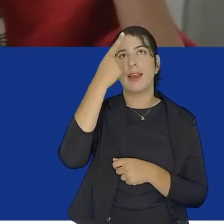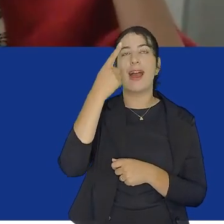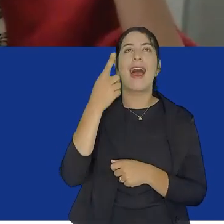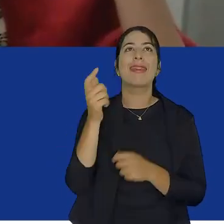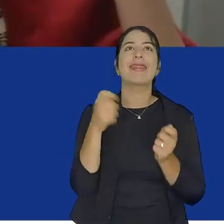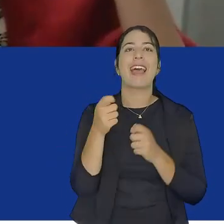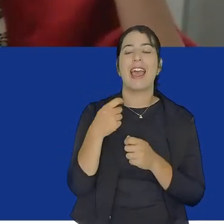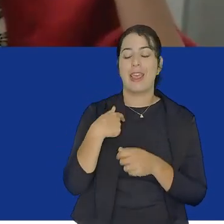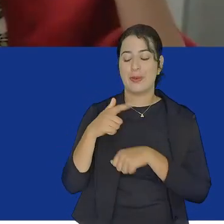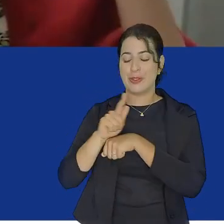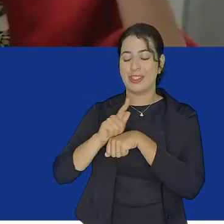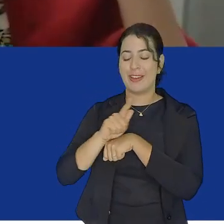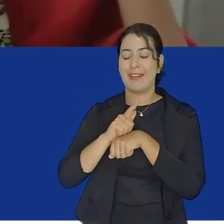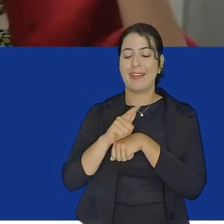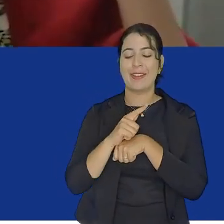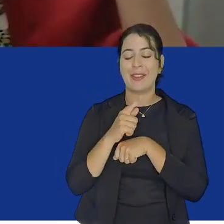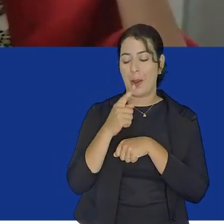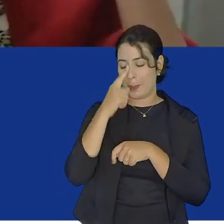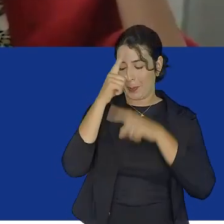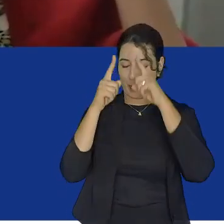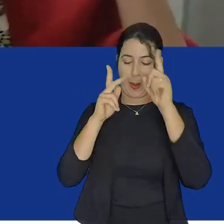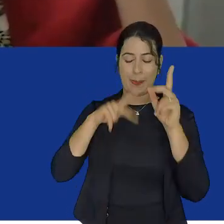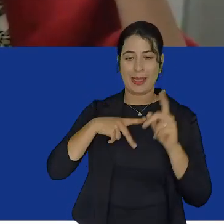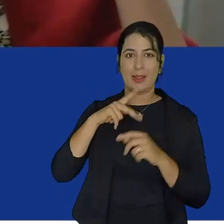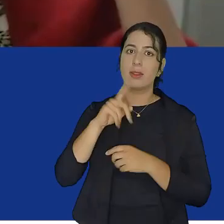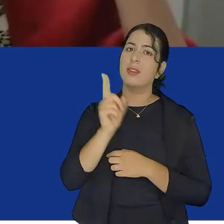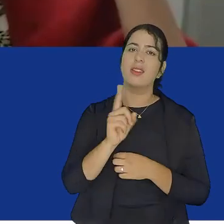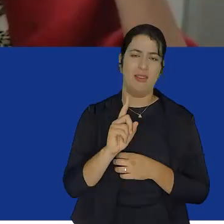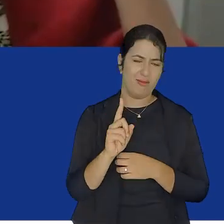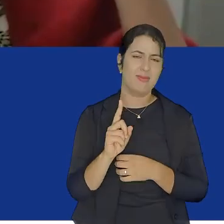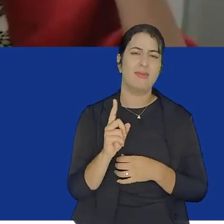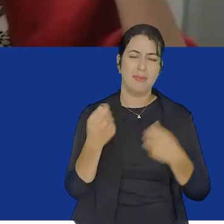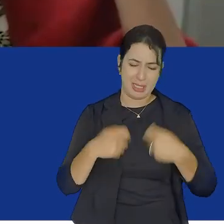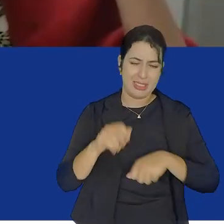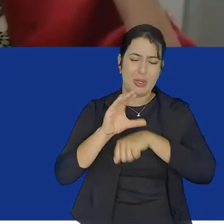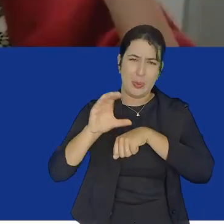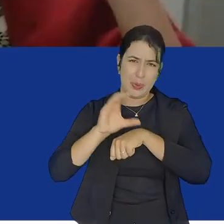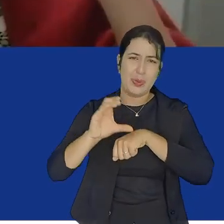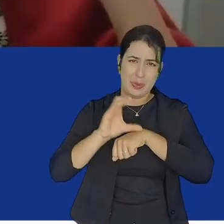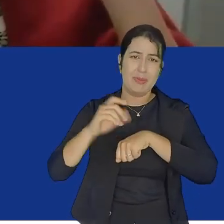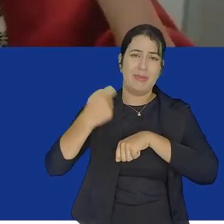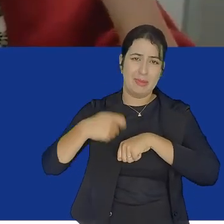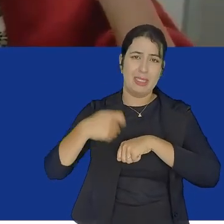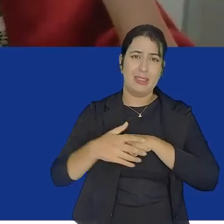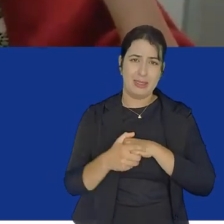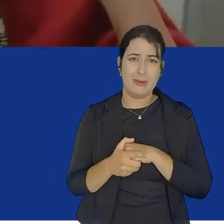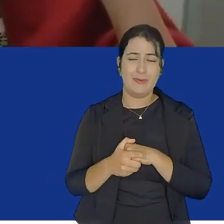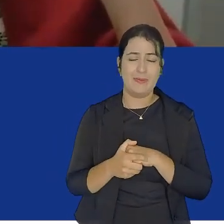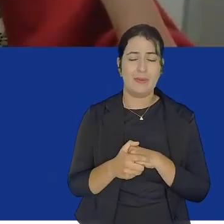intuitiva. Não vai dar mais. Então, a gente vai ter que se capacitar para ser líderes, né? Que é aquele livro que a Liz disse,